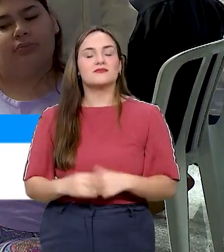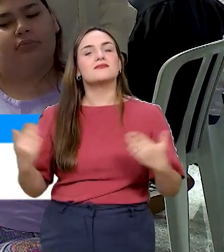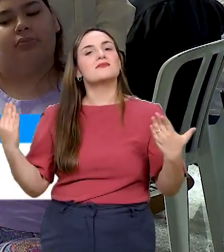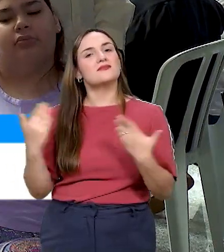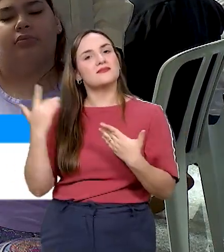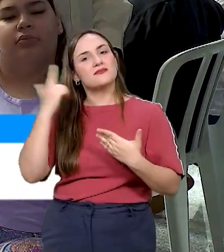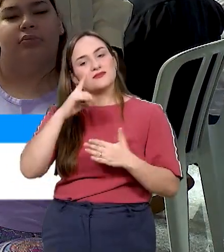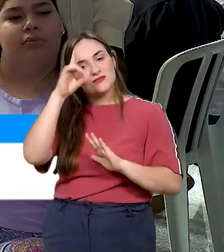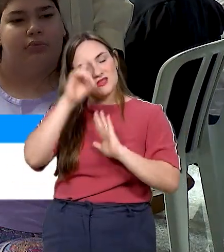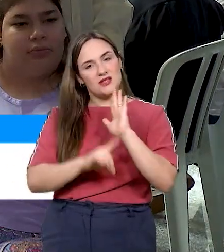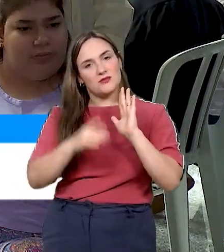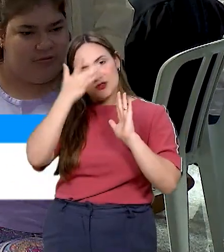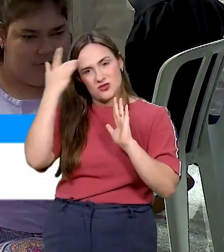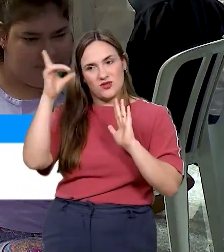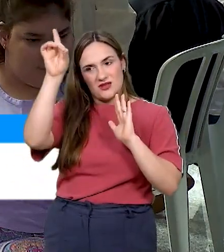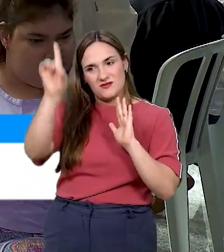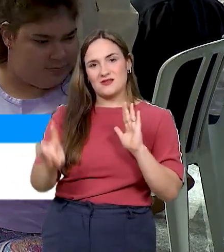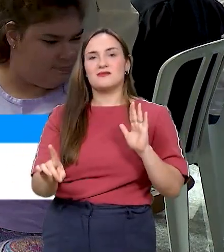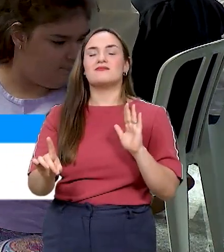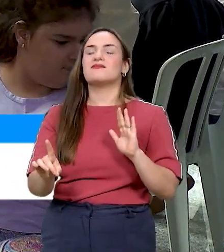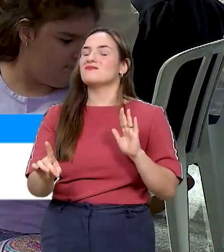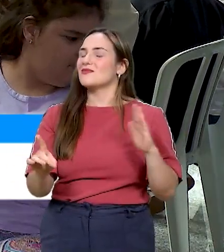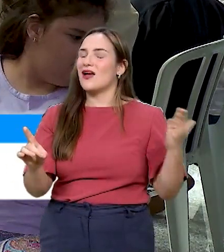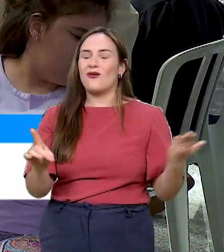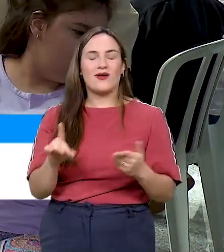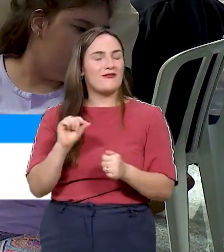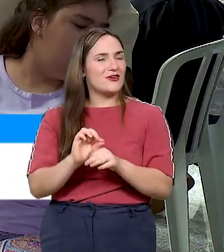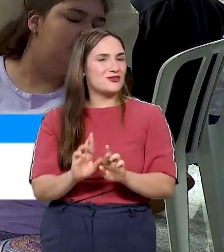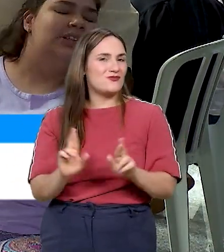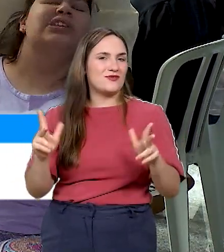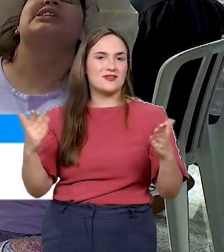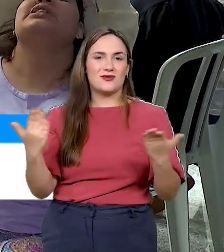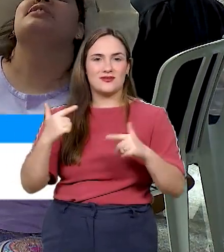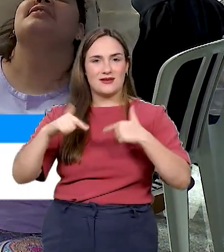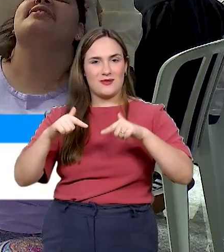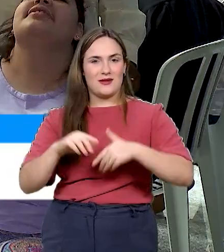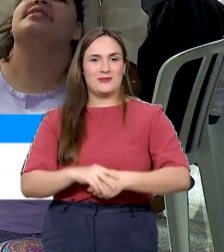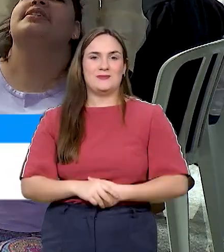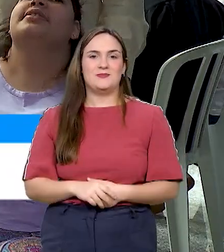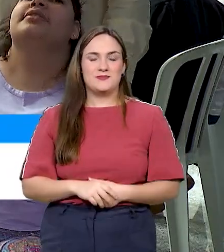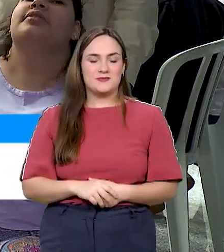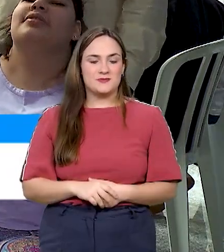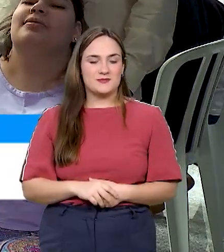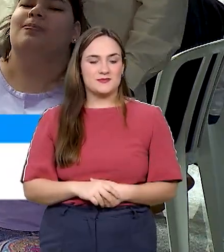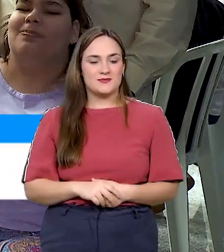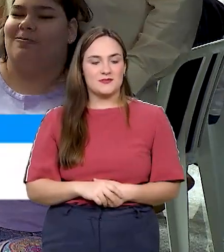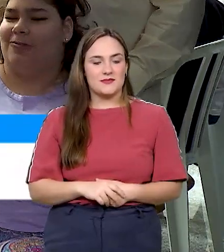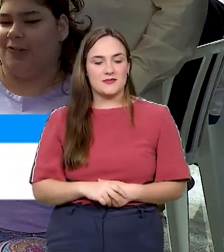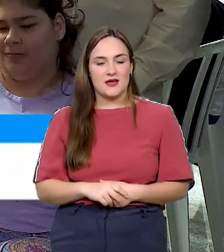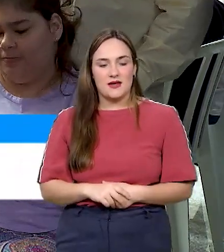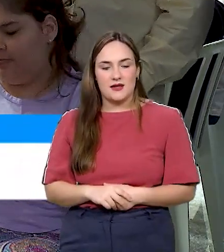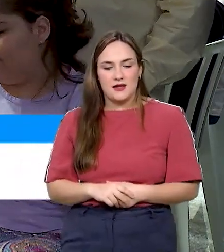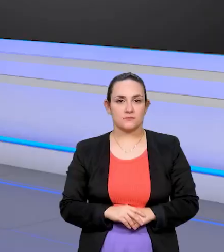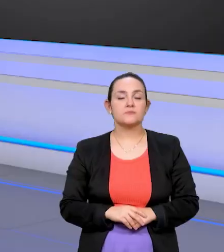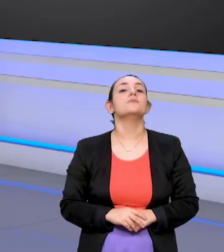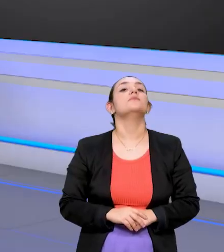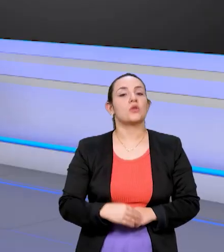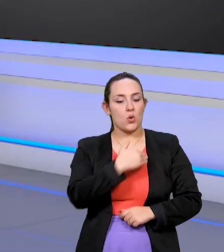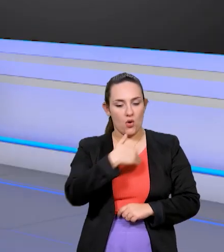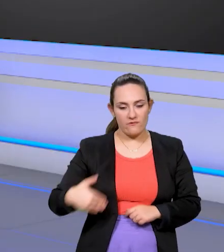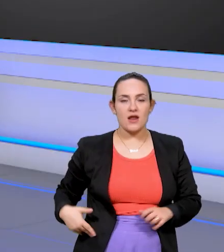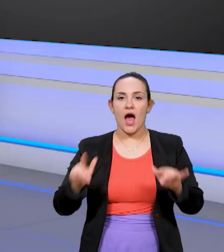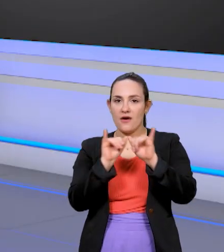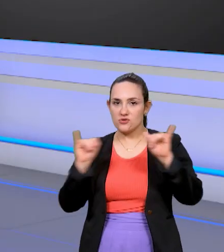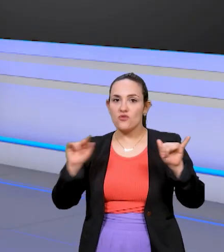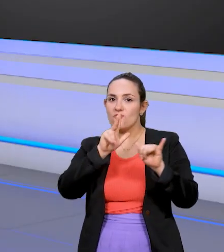do direito e o respeito, né, da pessoa com deficiência, vem fazer a diferença no nosso trabalho. O governo